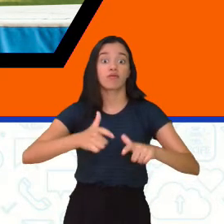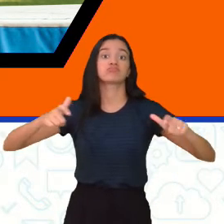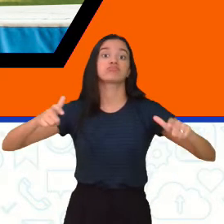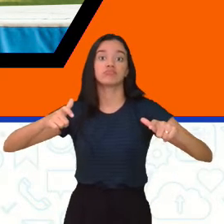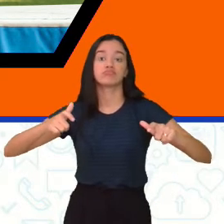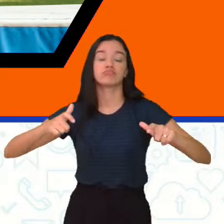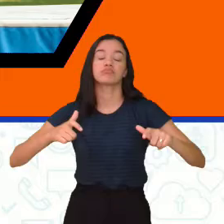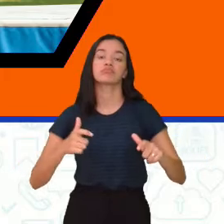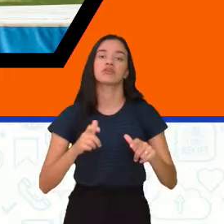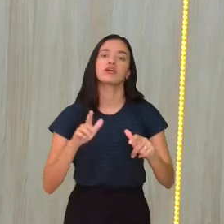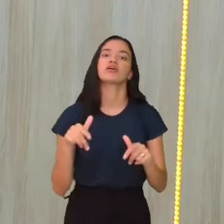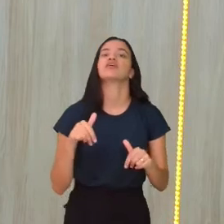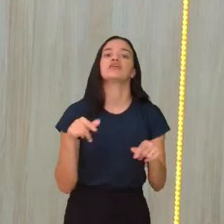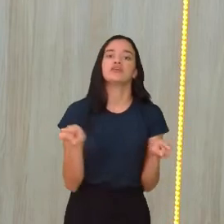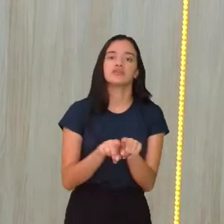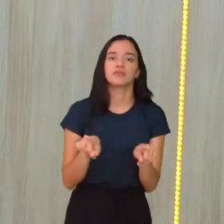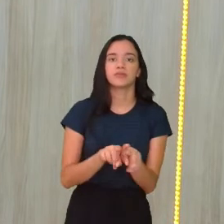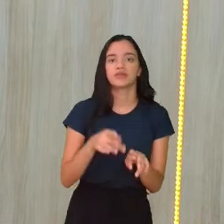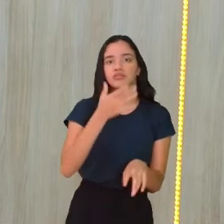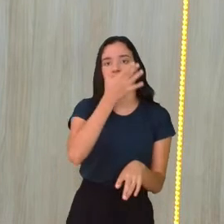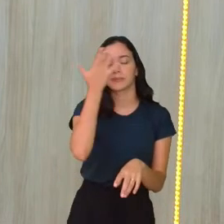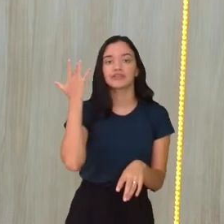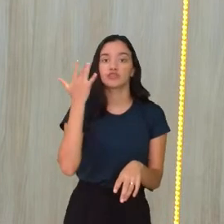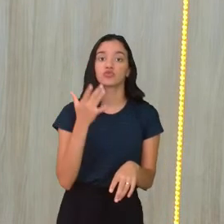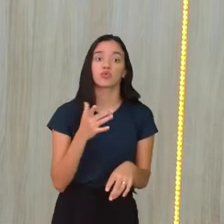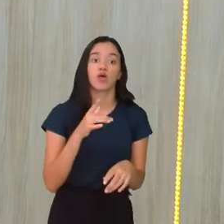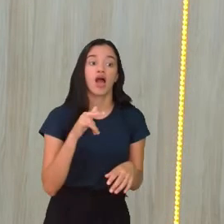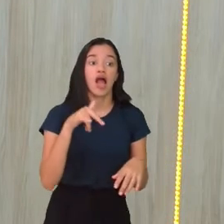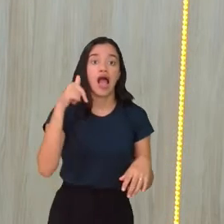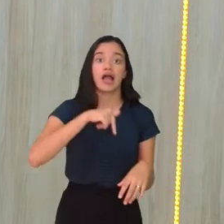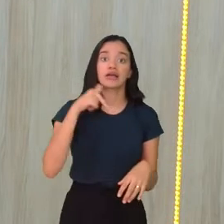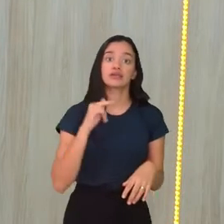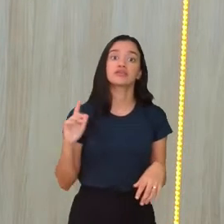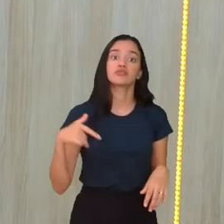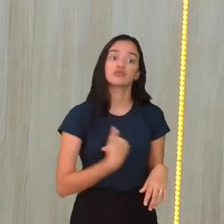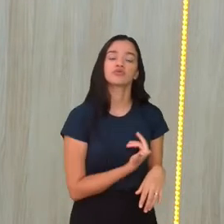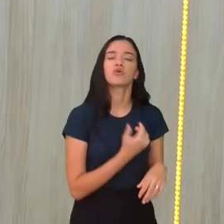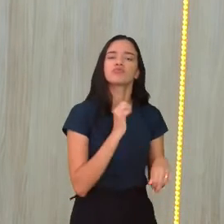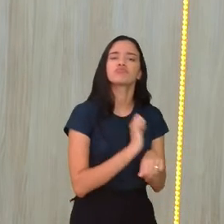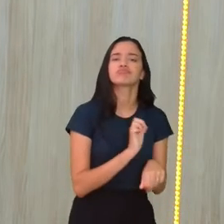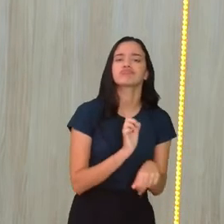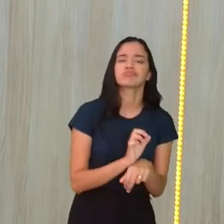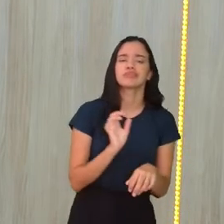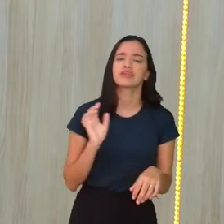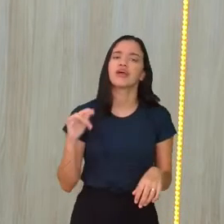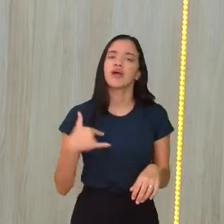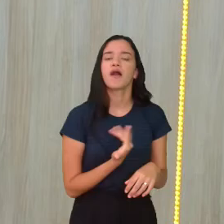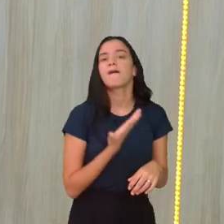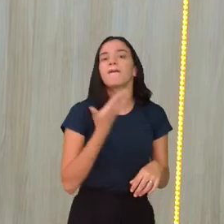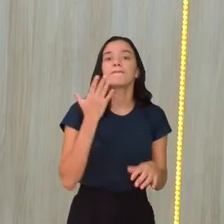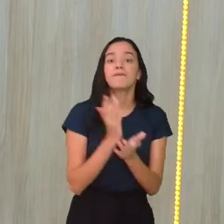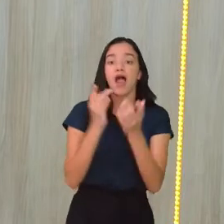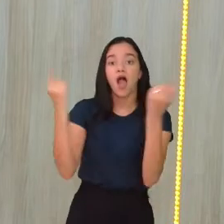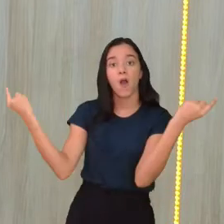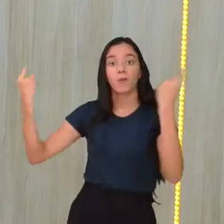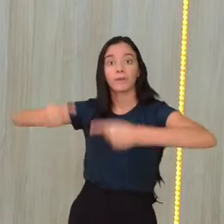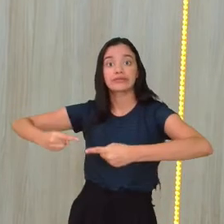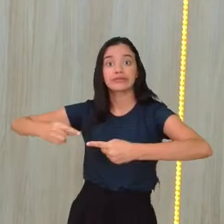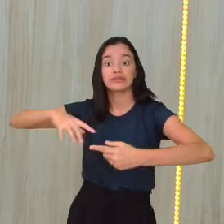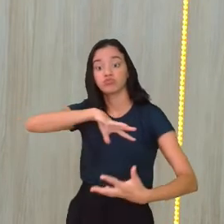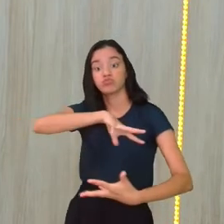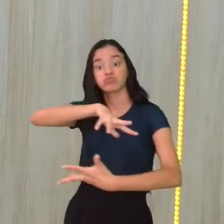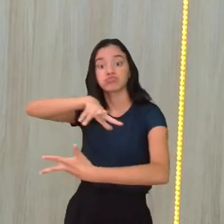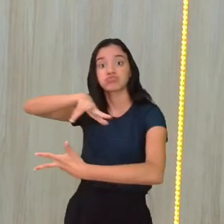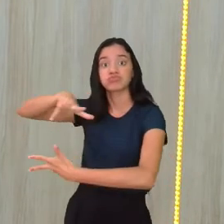Então, já saíram pessoas daqui, né, do nosso estado, diversas, para competir a